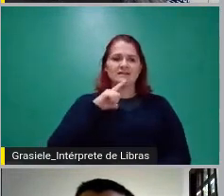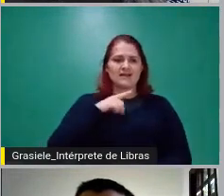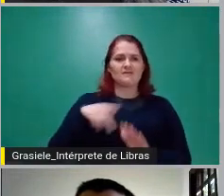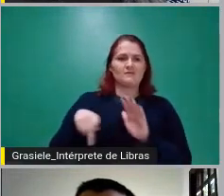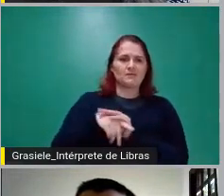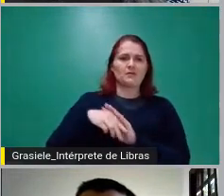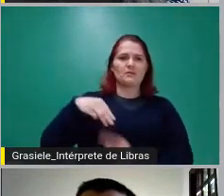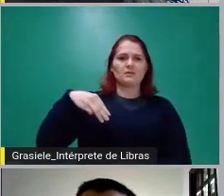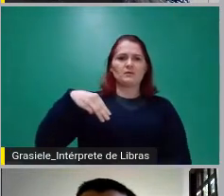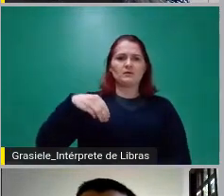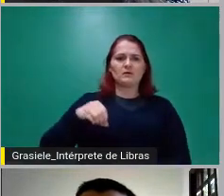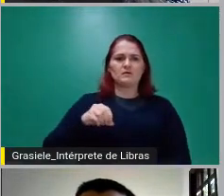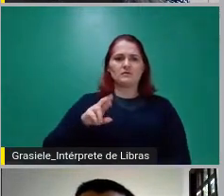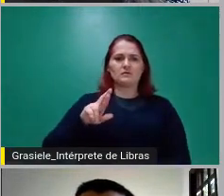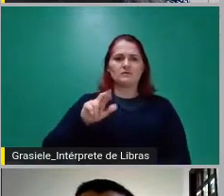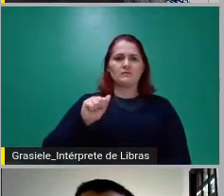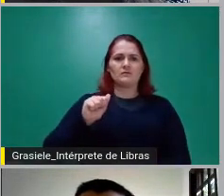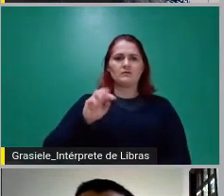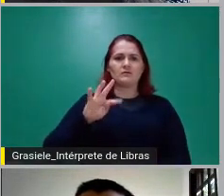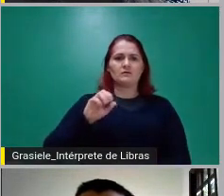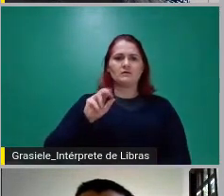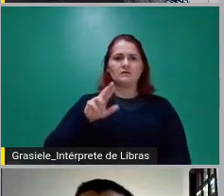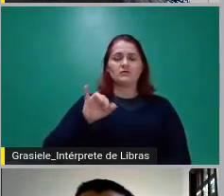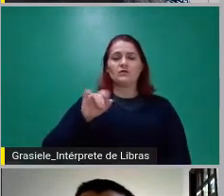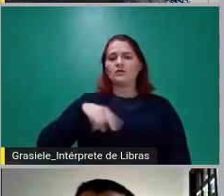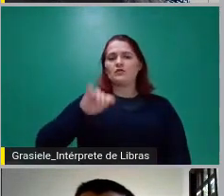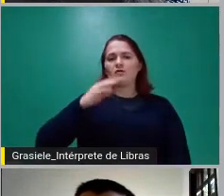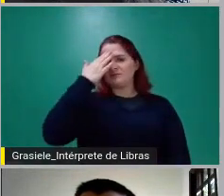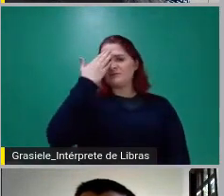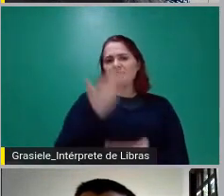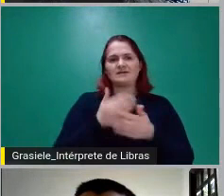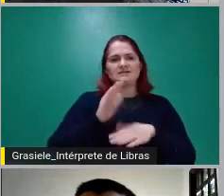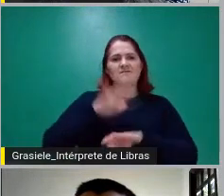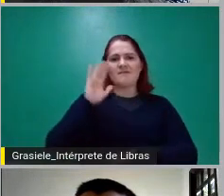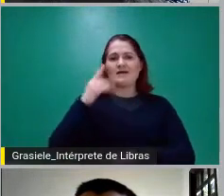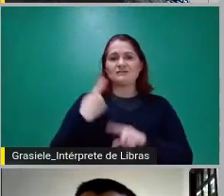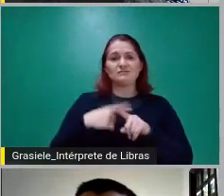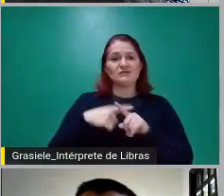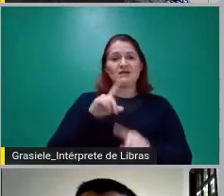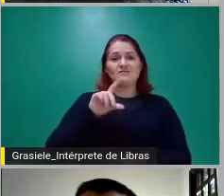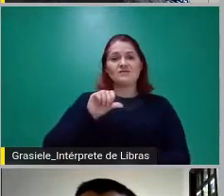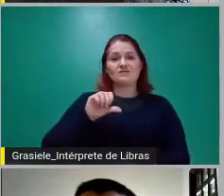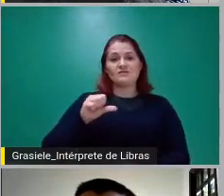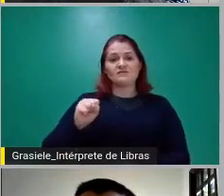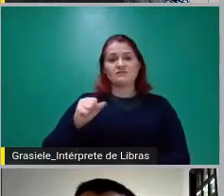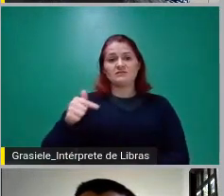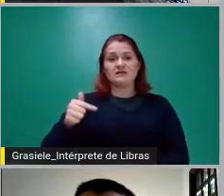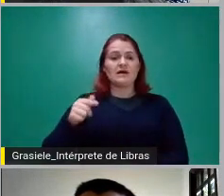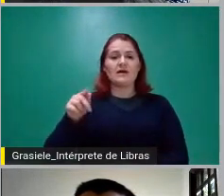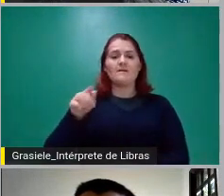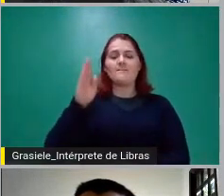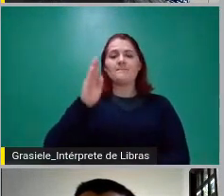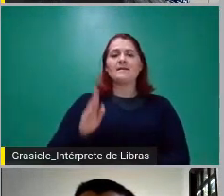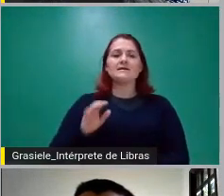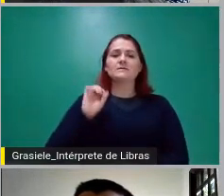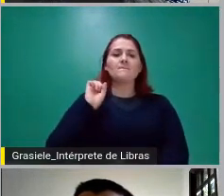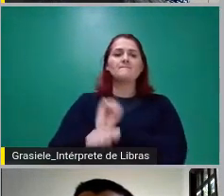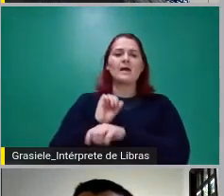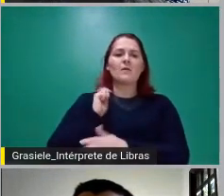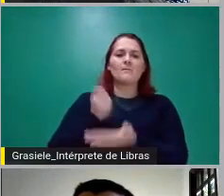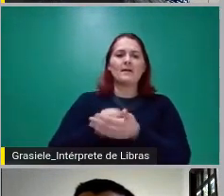para desacreditar desse tipo de ameaça. Afinal, o Brasil suspendeu os pagamentos de juros de forma unilateral e por tempo